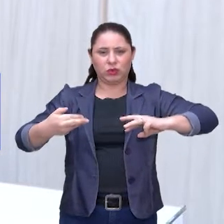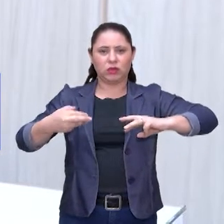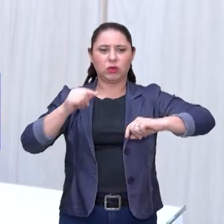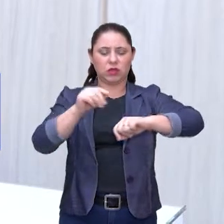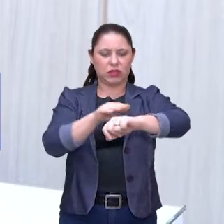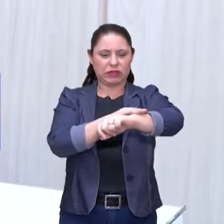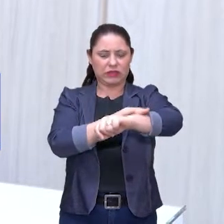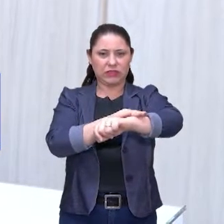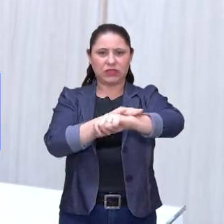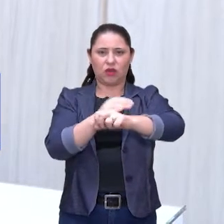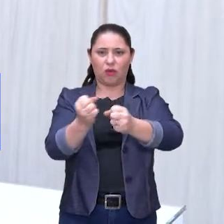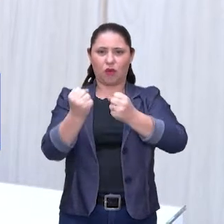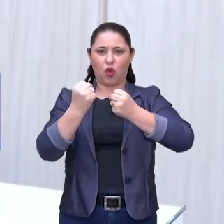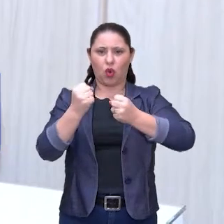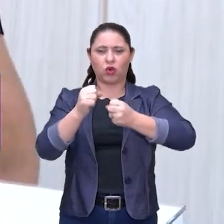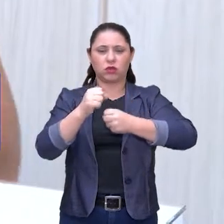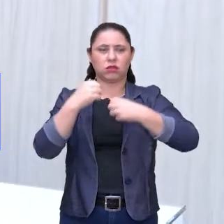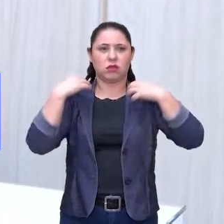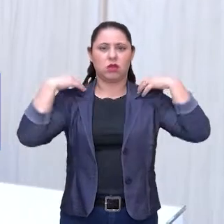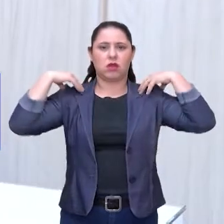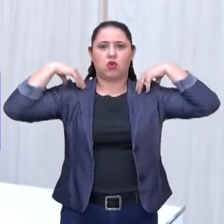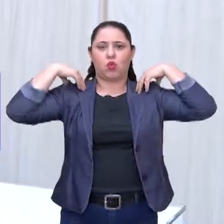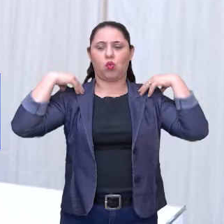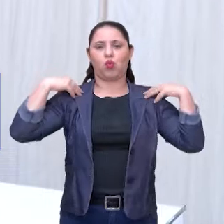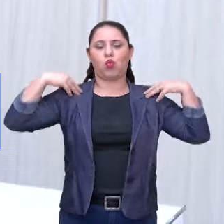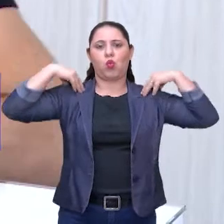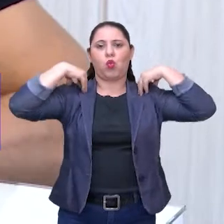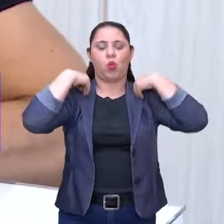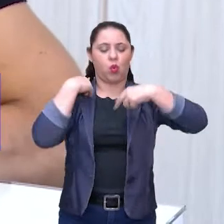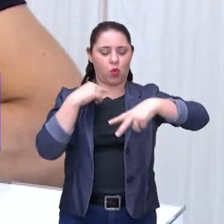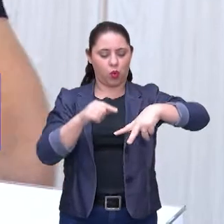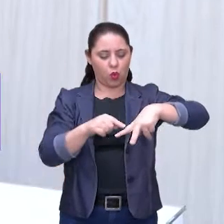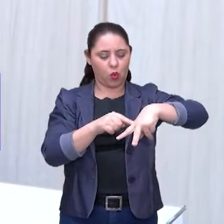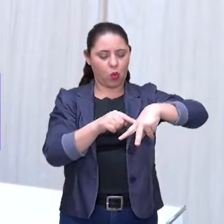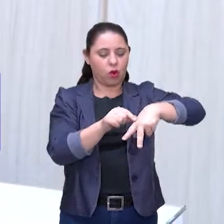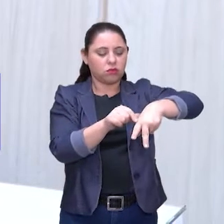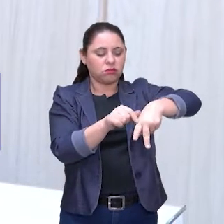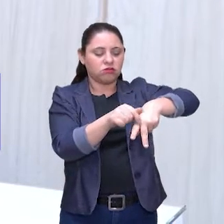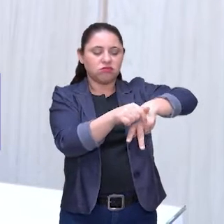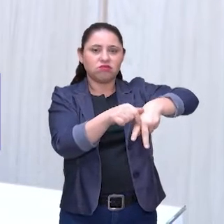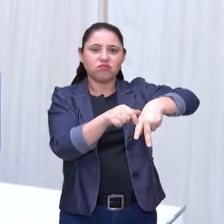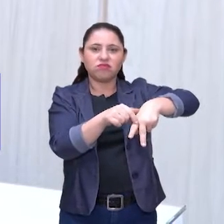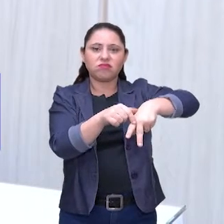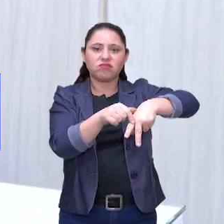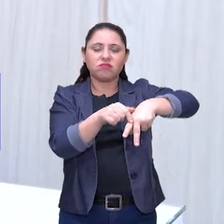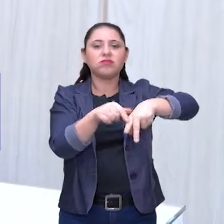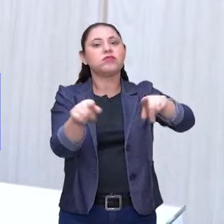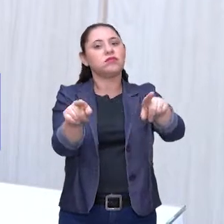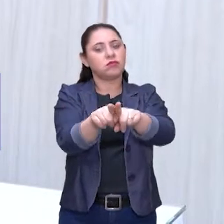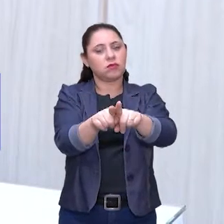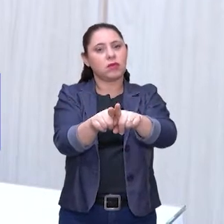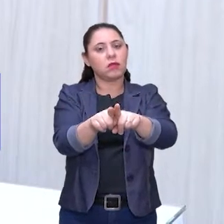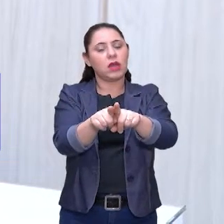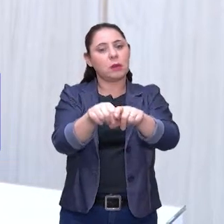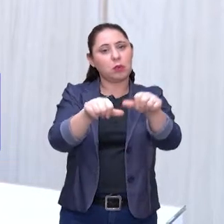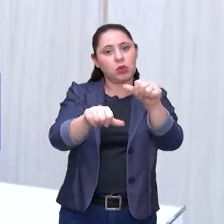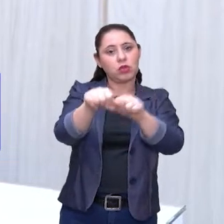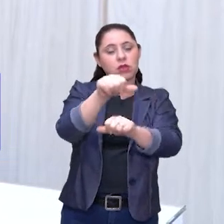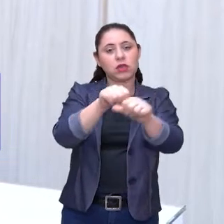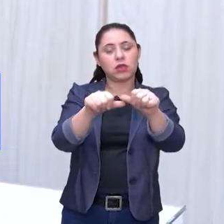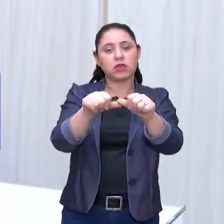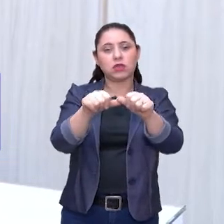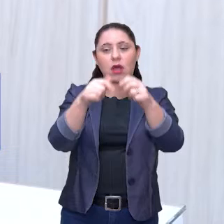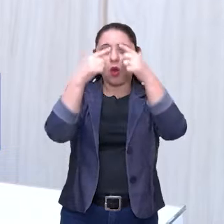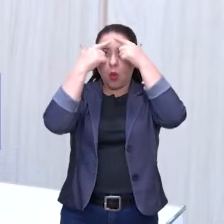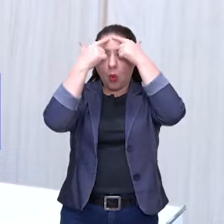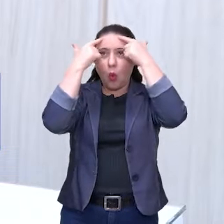principalmente a musculatura proximal, né? Ombros, quadril, junto com alterações cutâneas, né? Como a gente